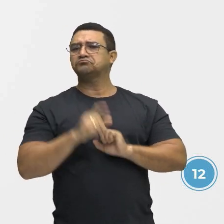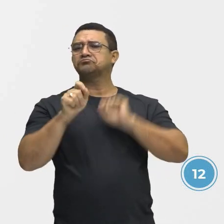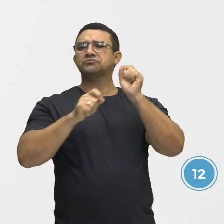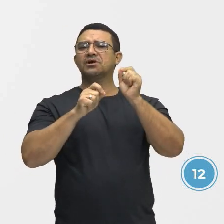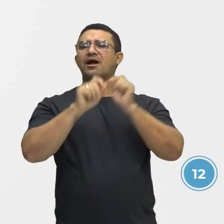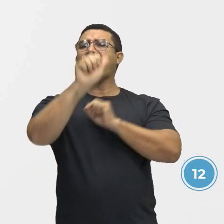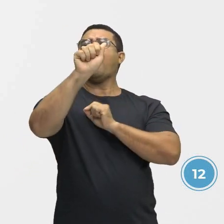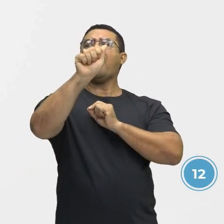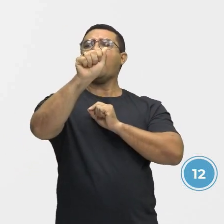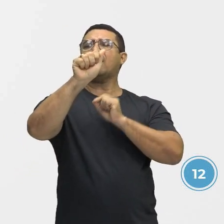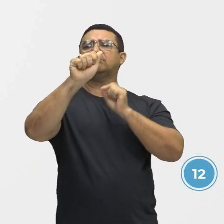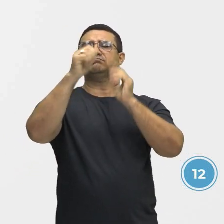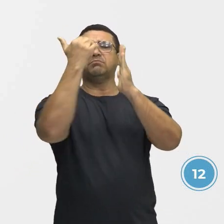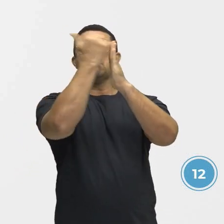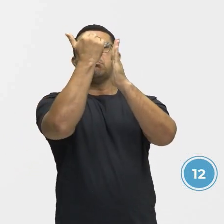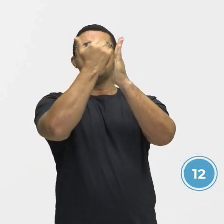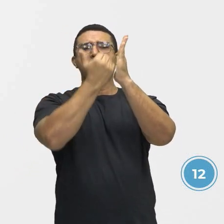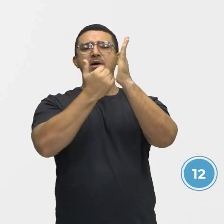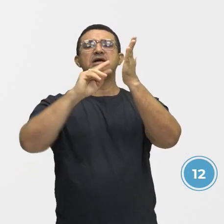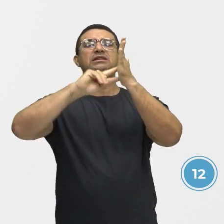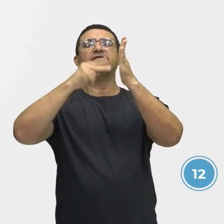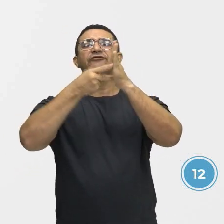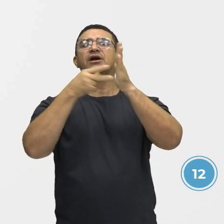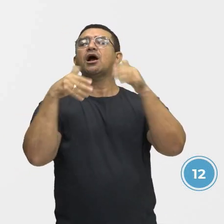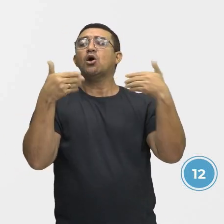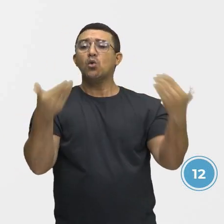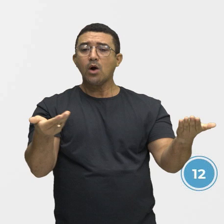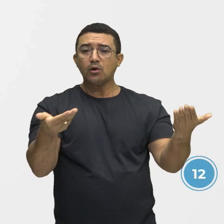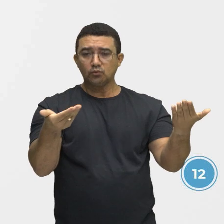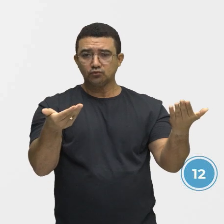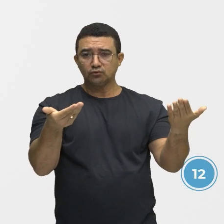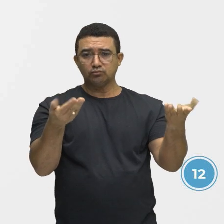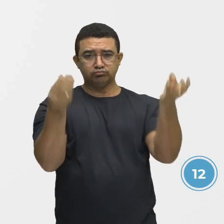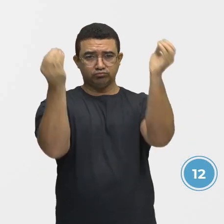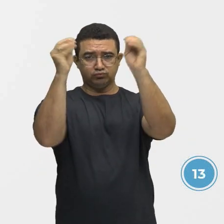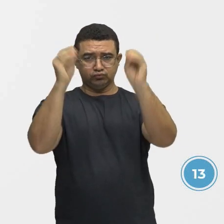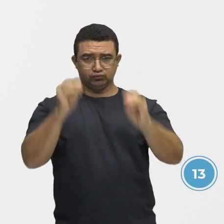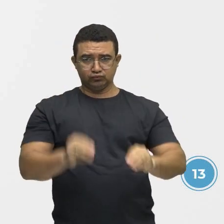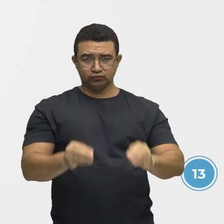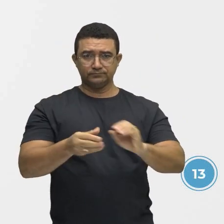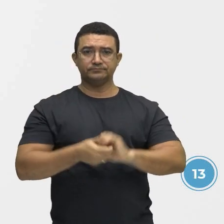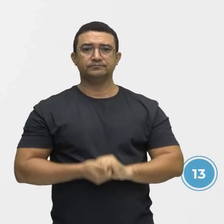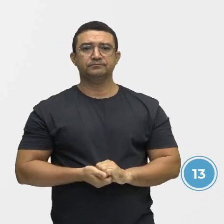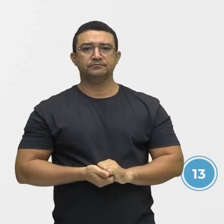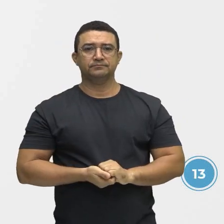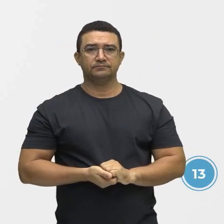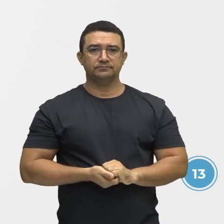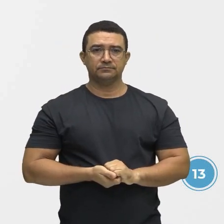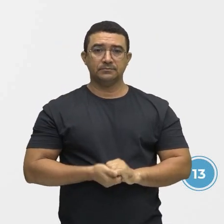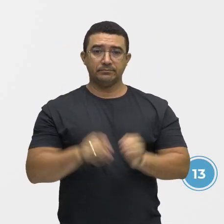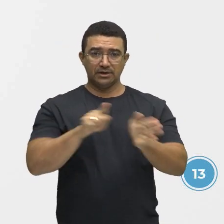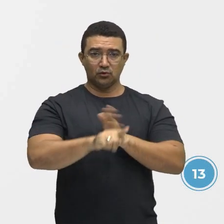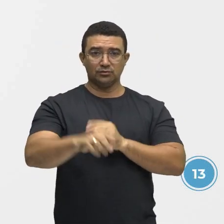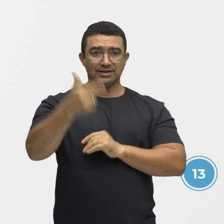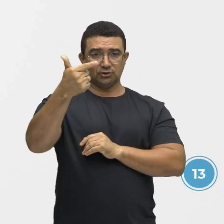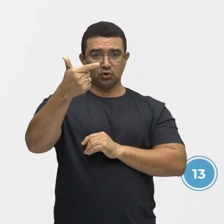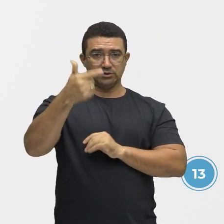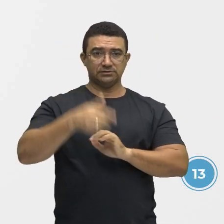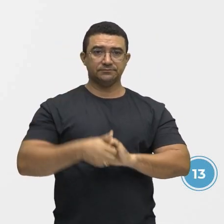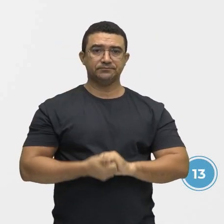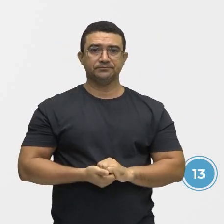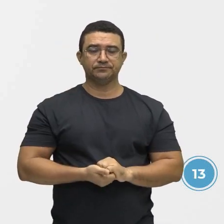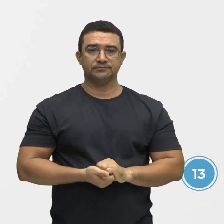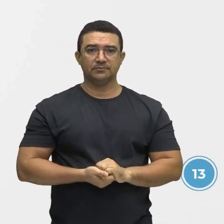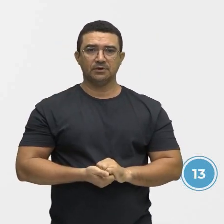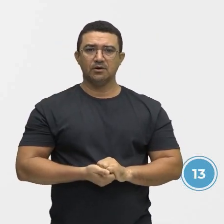what, where, who, when and how? Então, faça a tradução aí. Na questão número 2, observe o modelo de perguntas